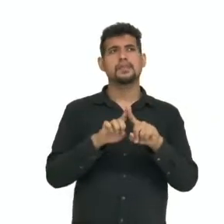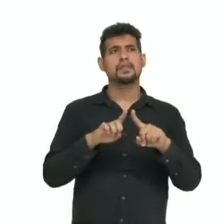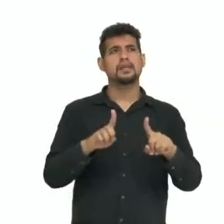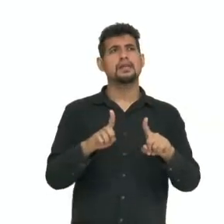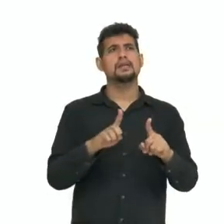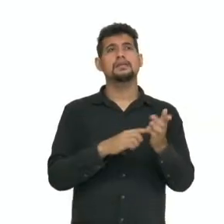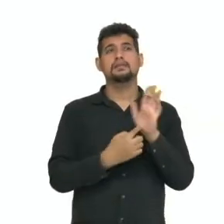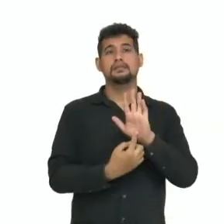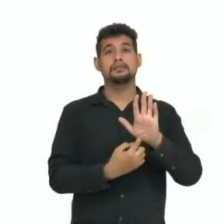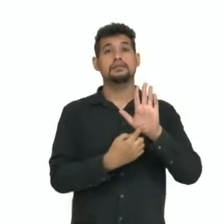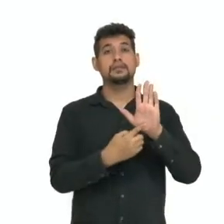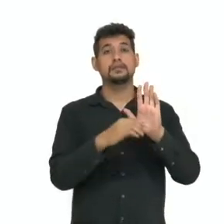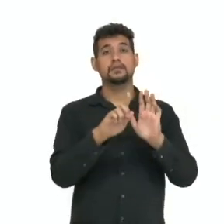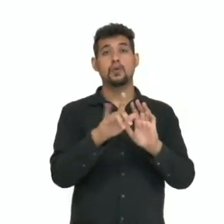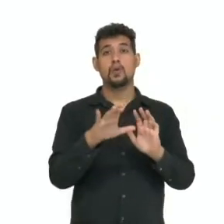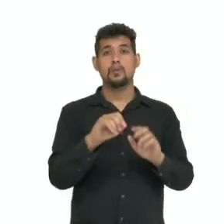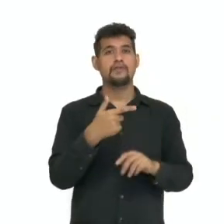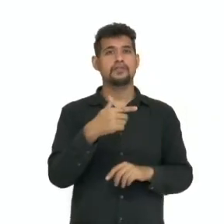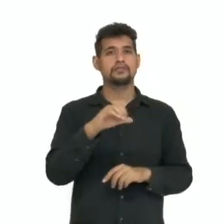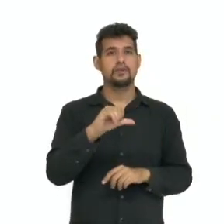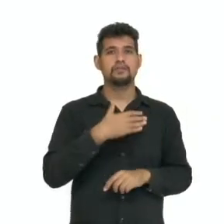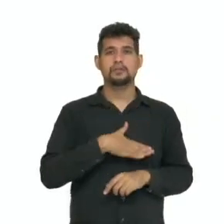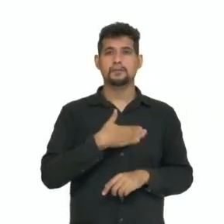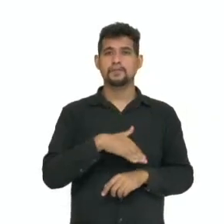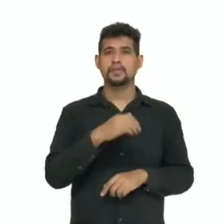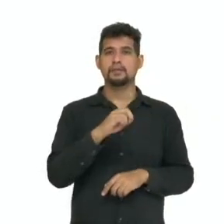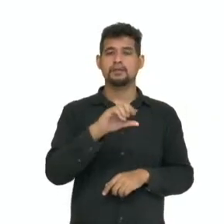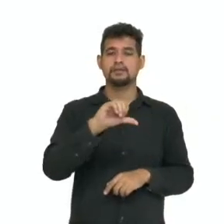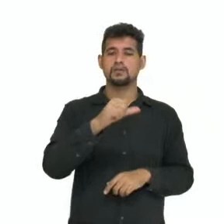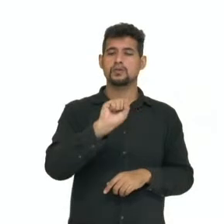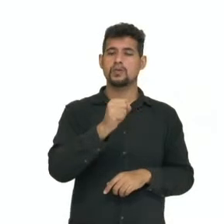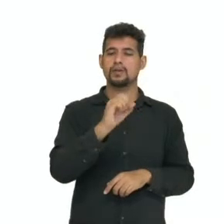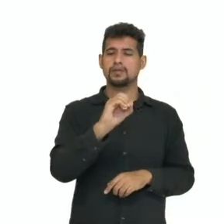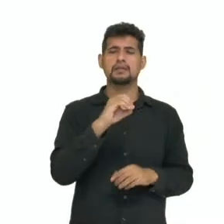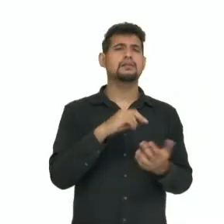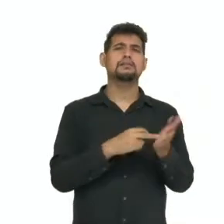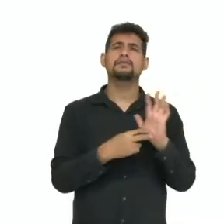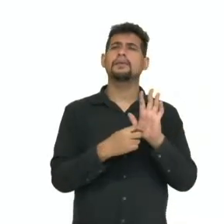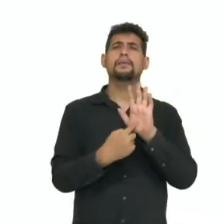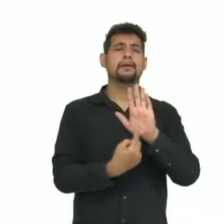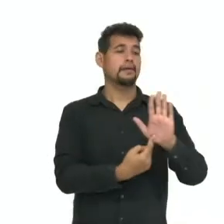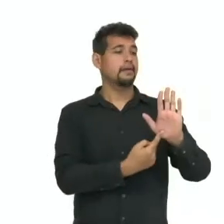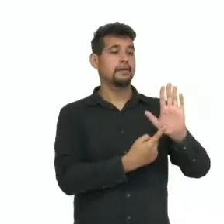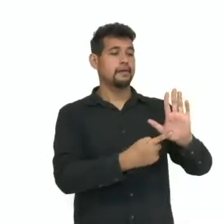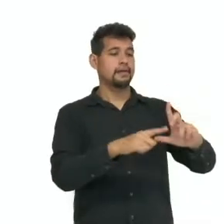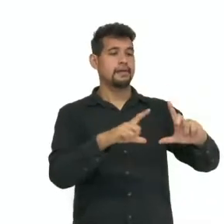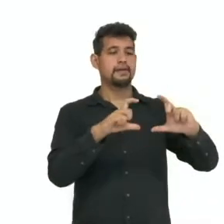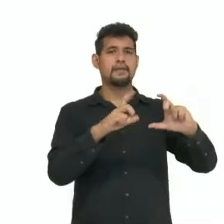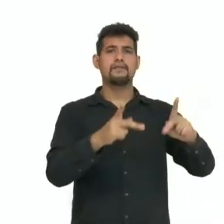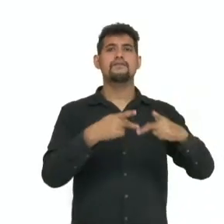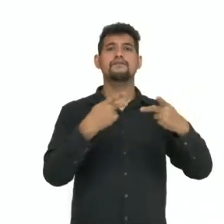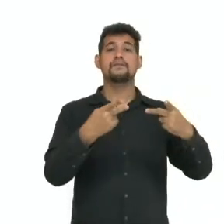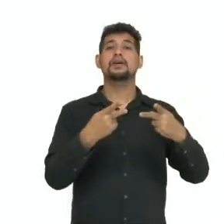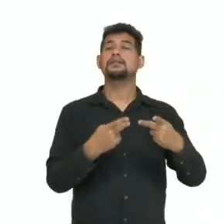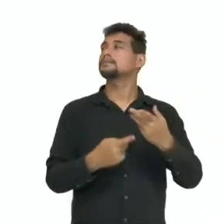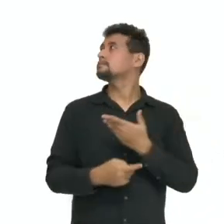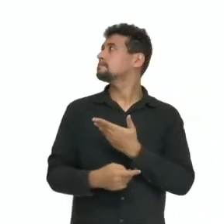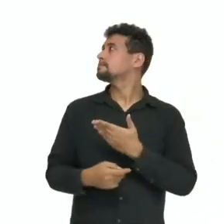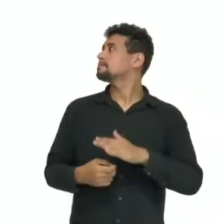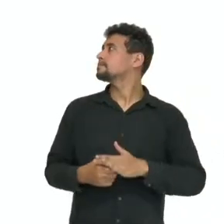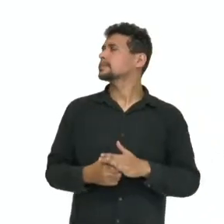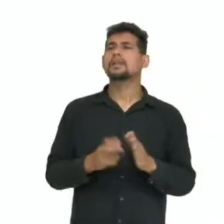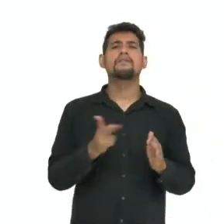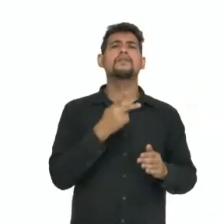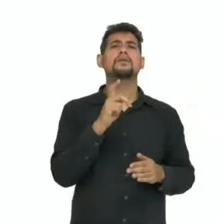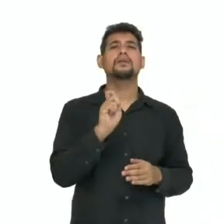jornal O Globo, de 29 de agosto de 1980, trouxe inclusive na capa uma fala do presidente João Figueiredo, dizendo